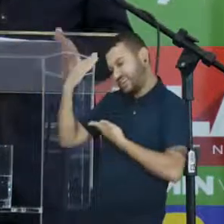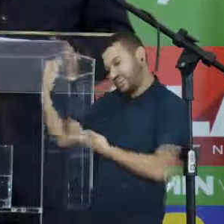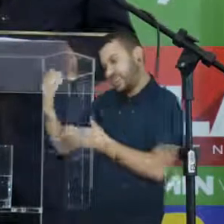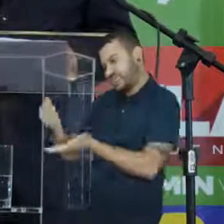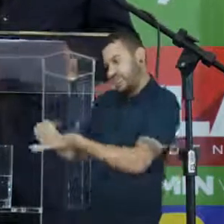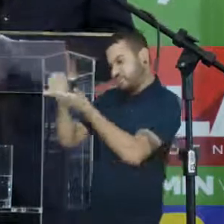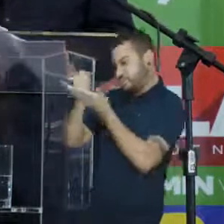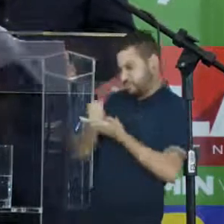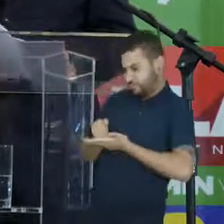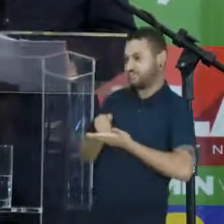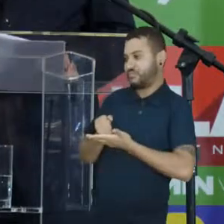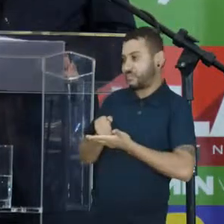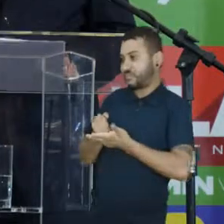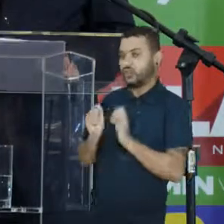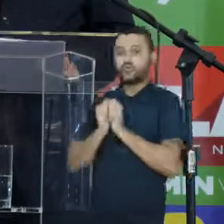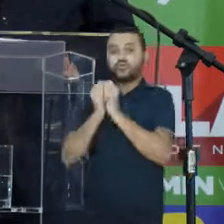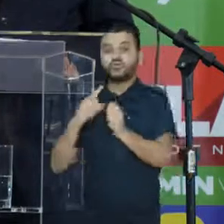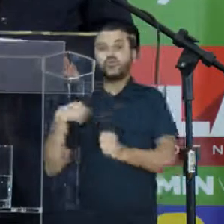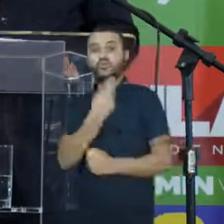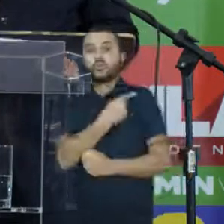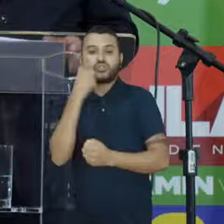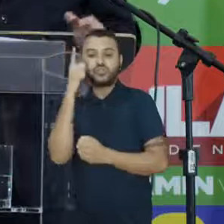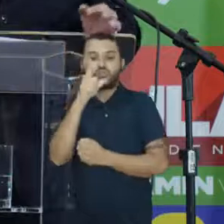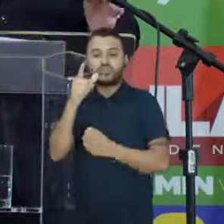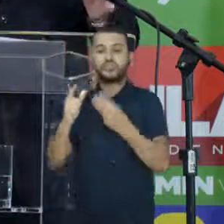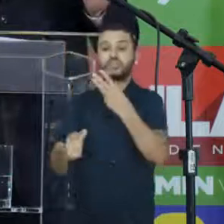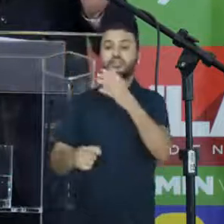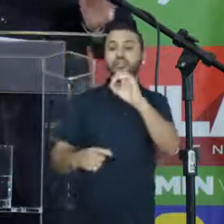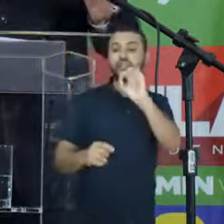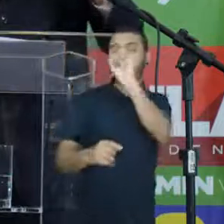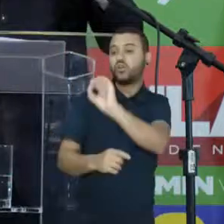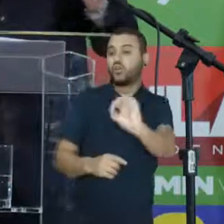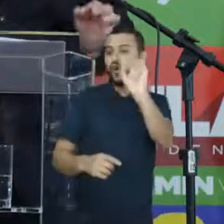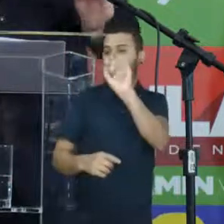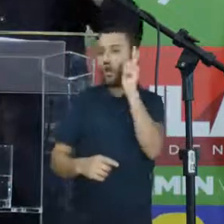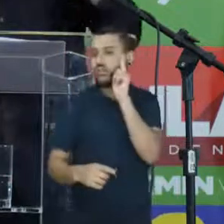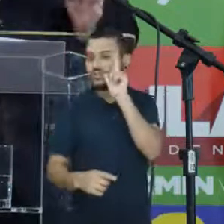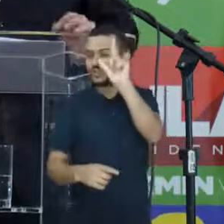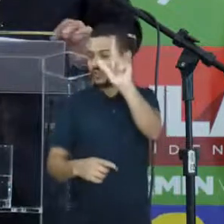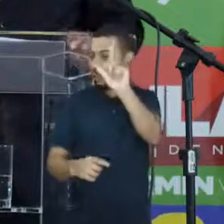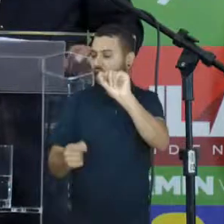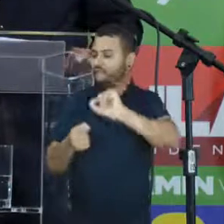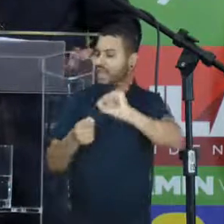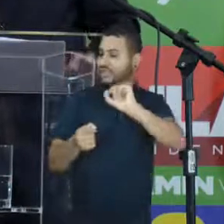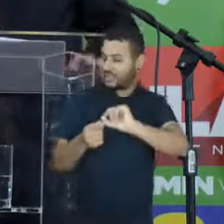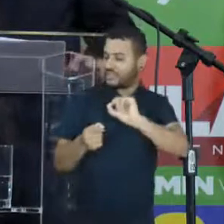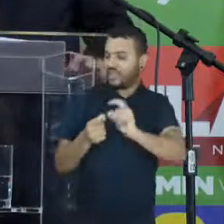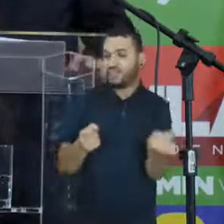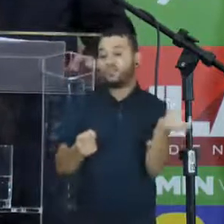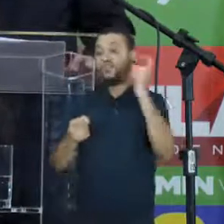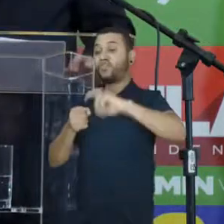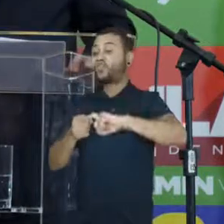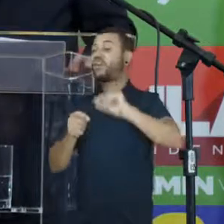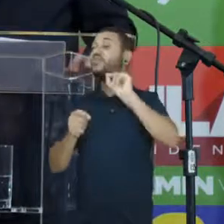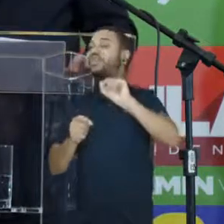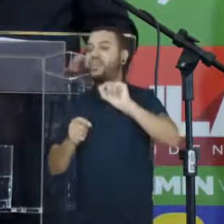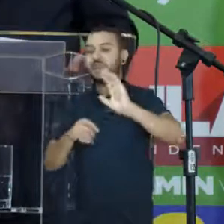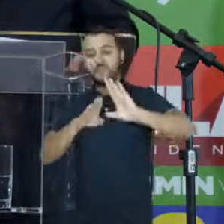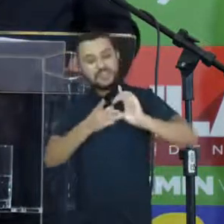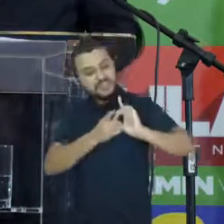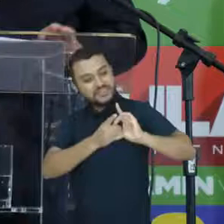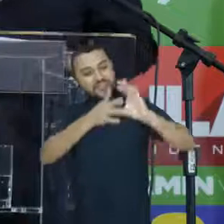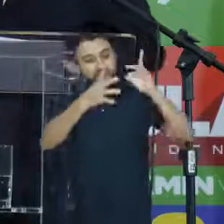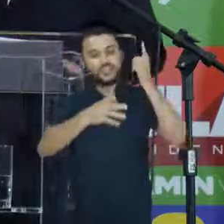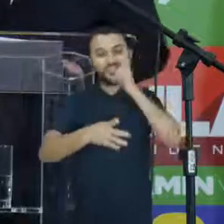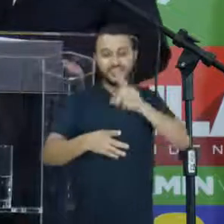a gente ganhe essas eleições no dia 30 de outubro, para que a gente faça voltar a reinar a democracia no nosso